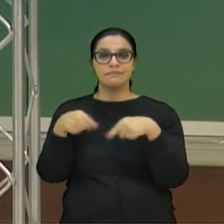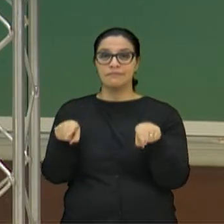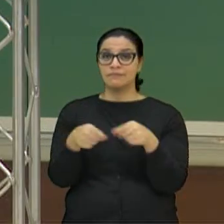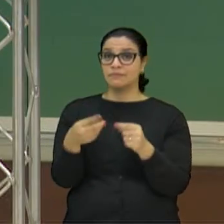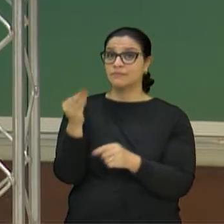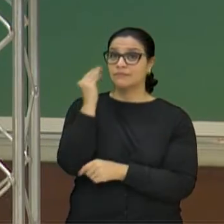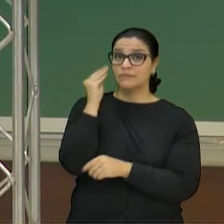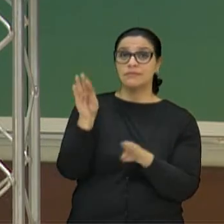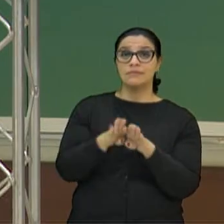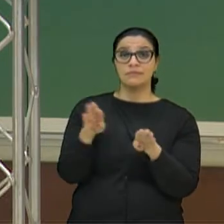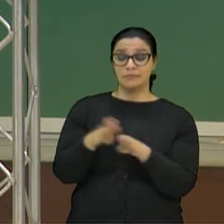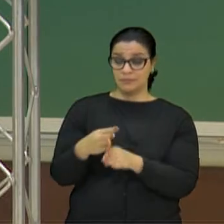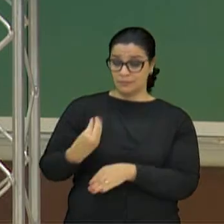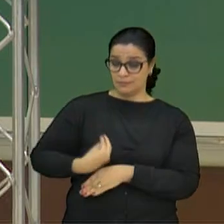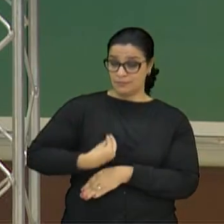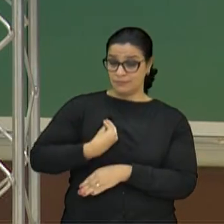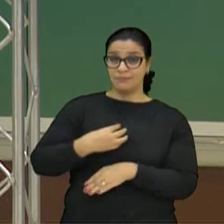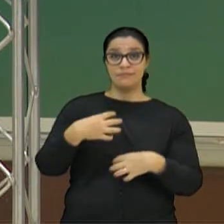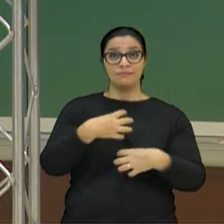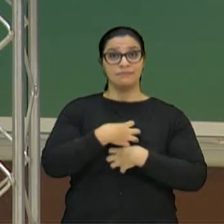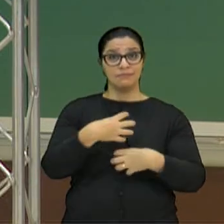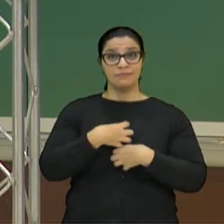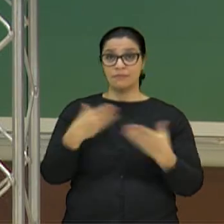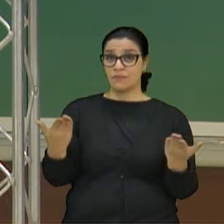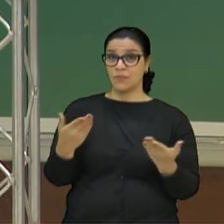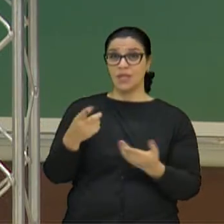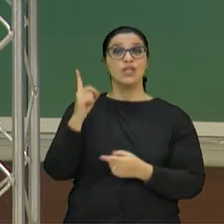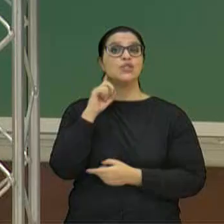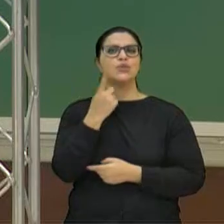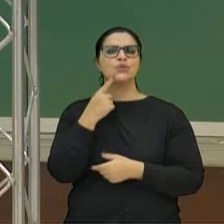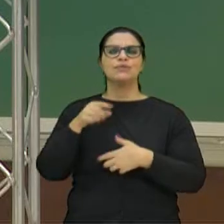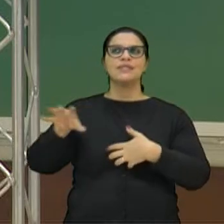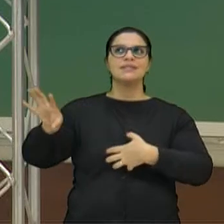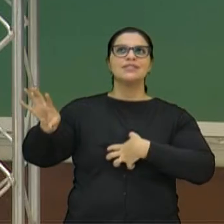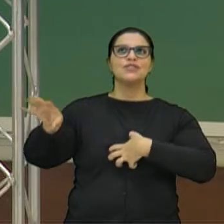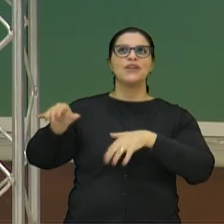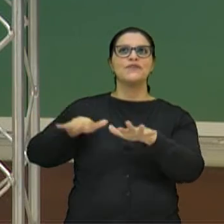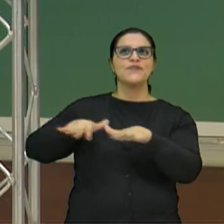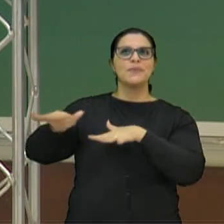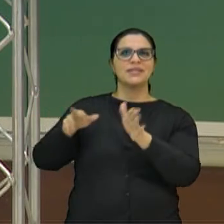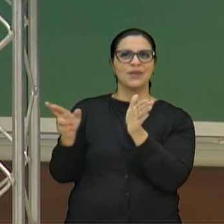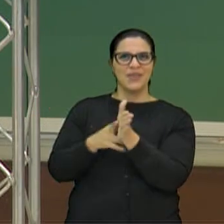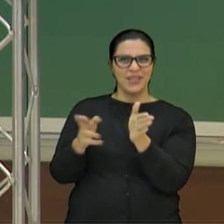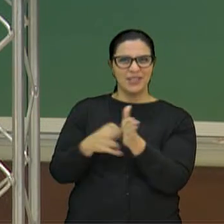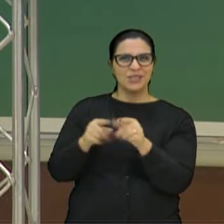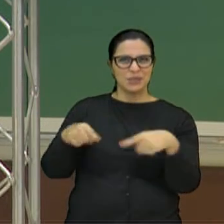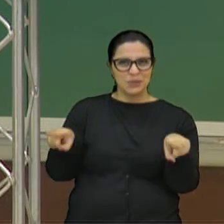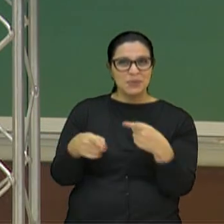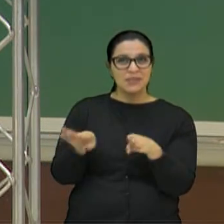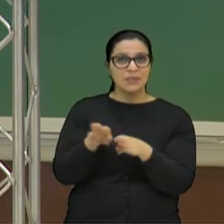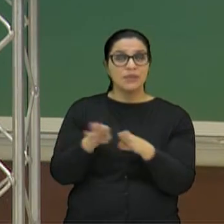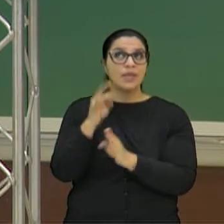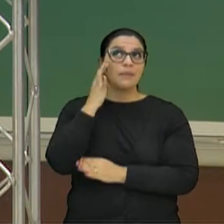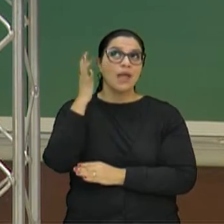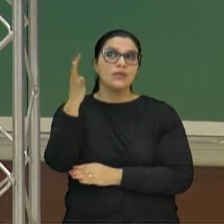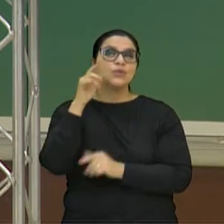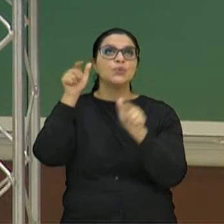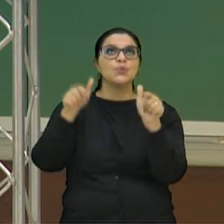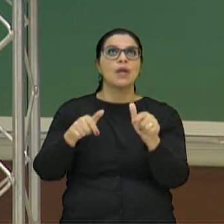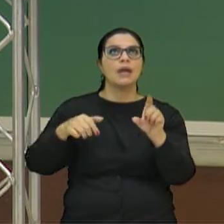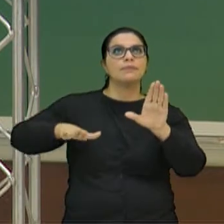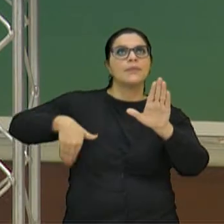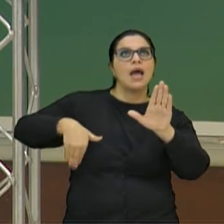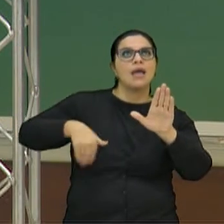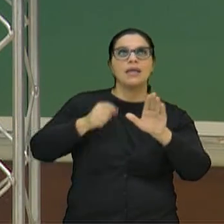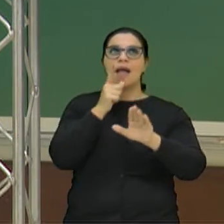procura viver aquele momento. Imagine você em outros ambientes, aonde você desejar estar. Pode ser praia, pode